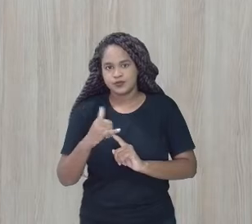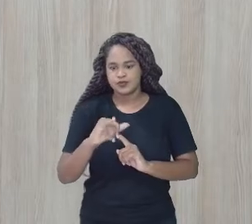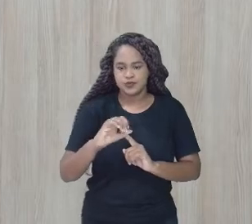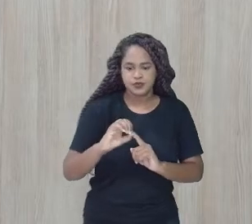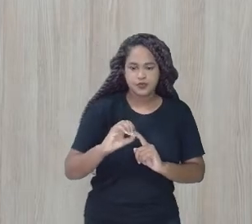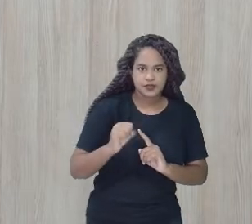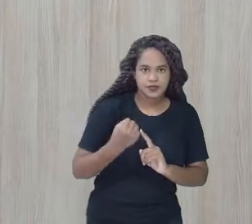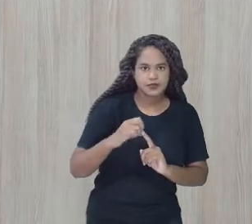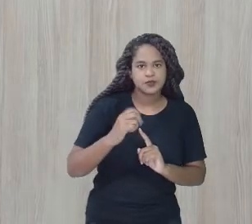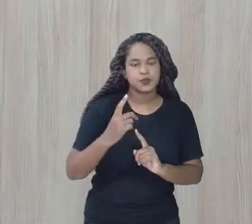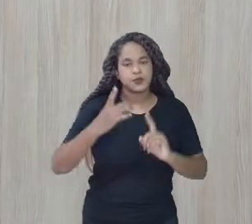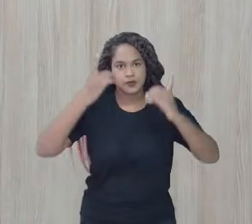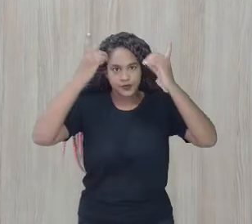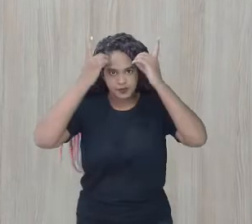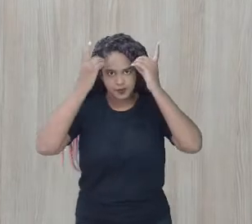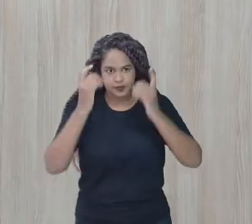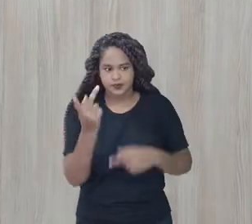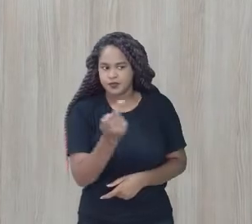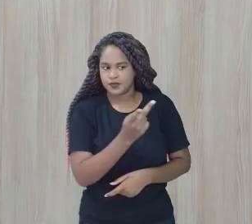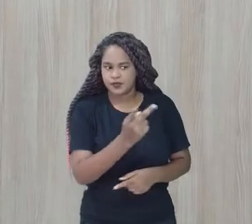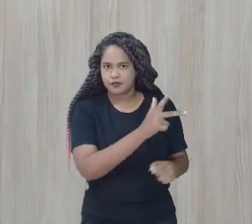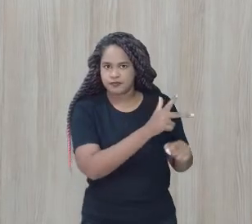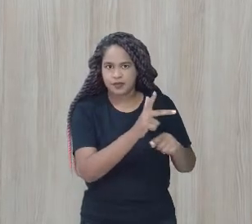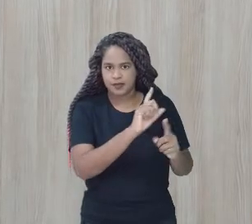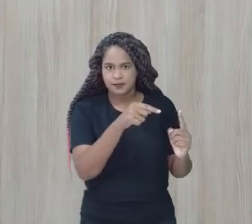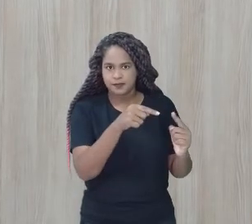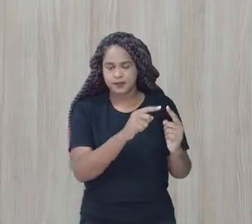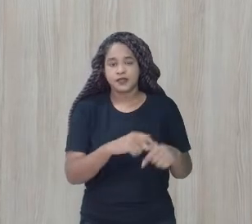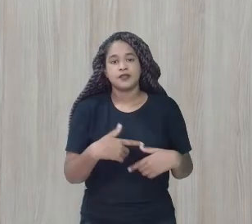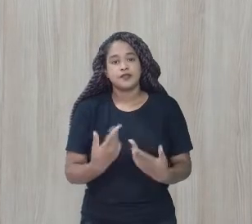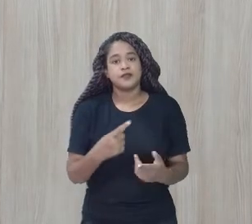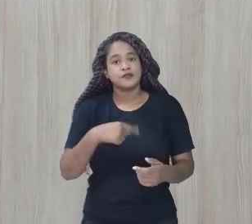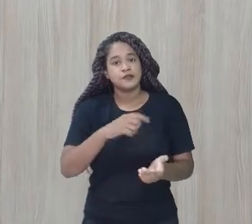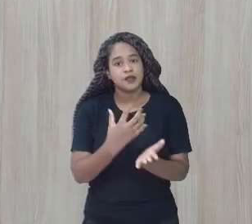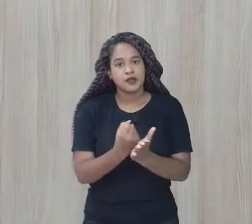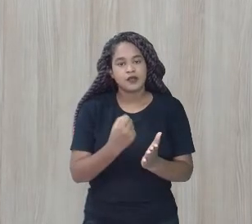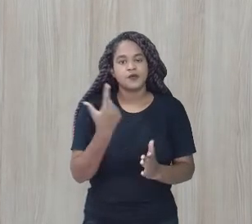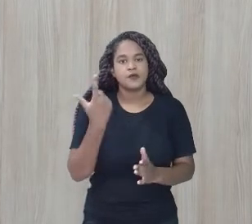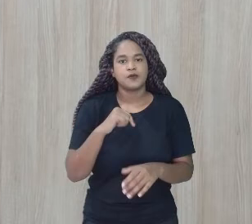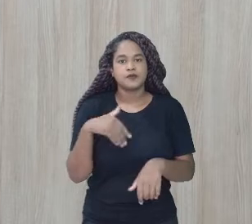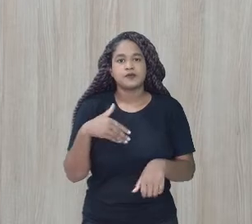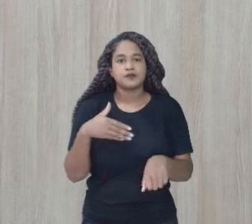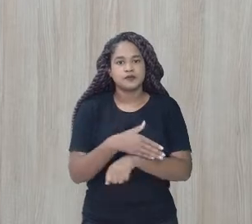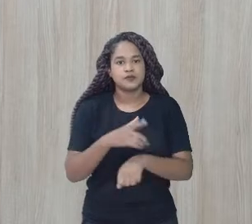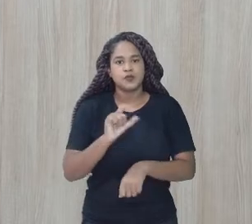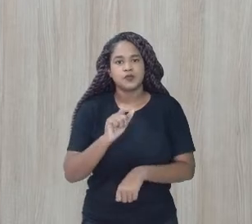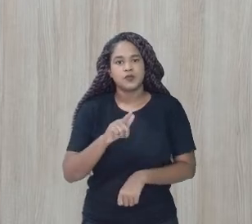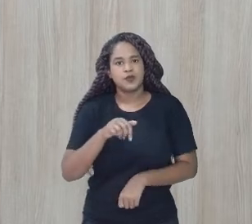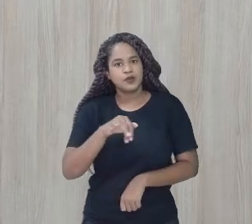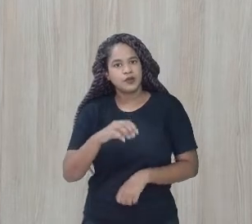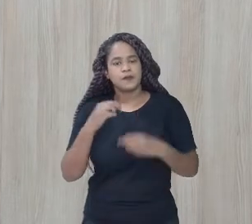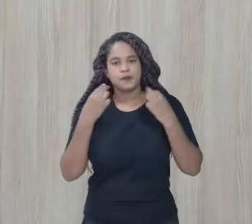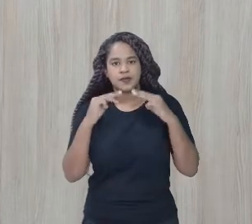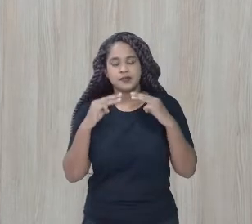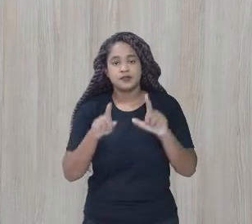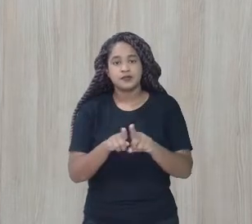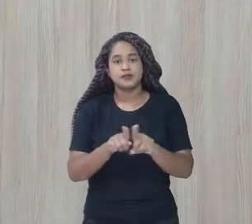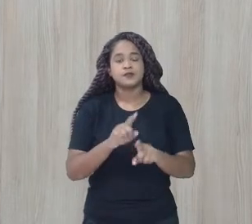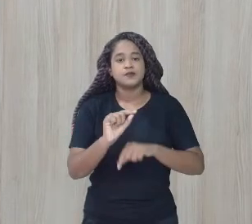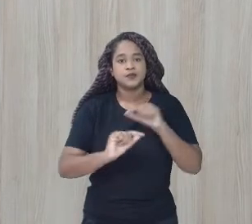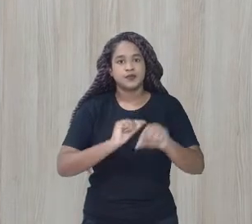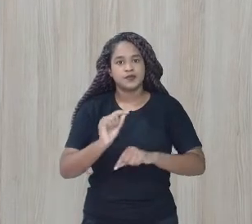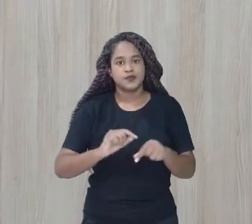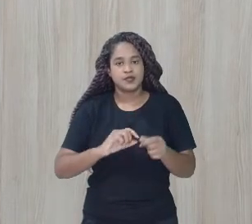são mais convenientes aí. Fazendo o download, você vai acessar através da sua matrícula como login e a sua data de aniversário com